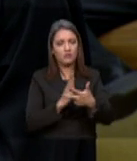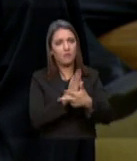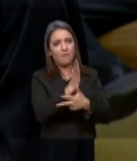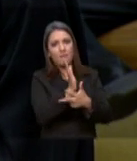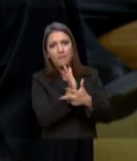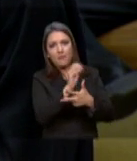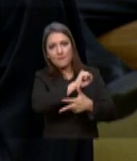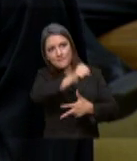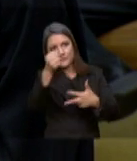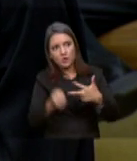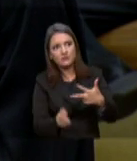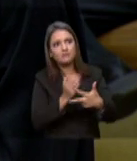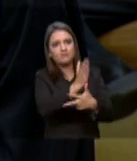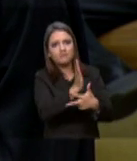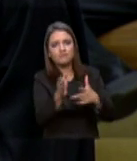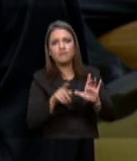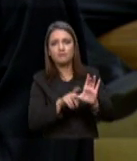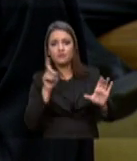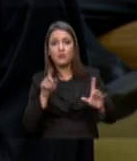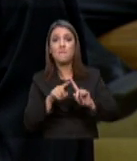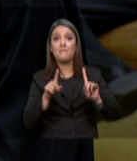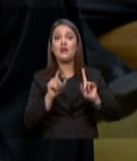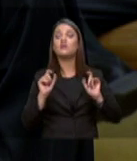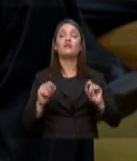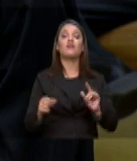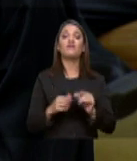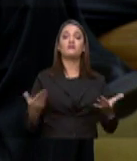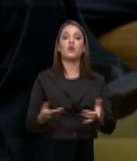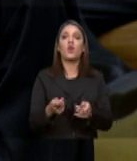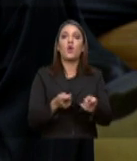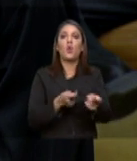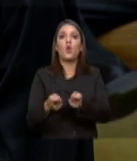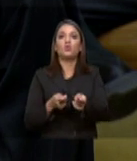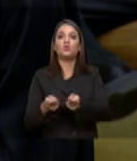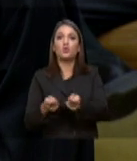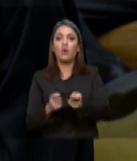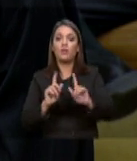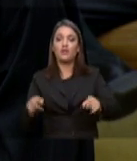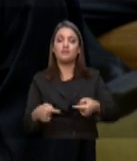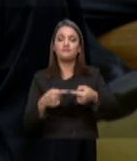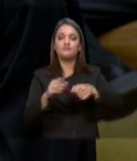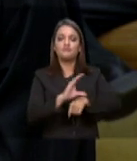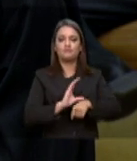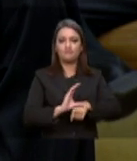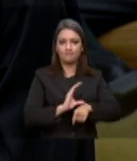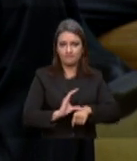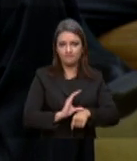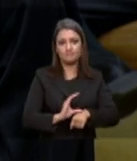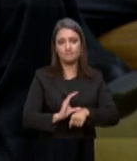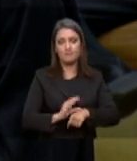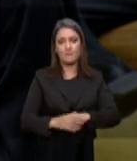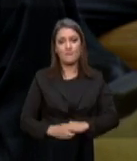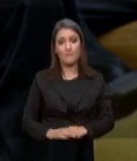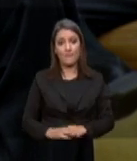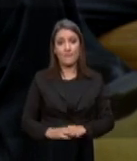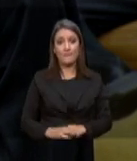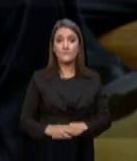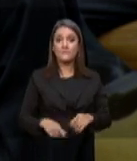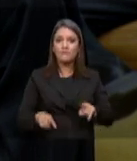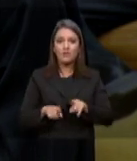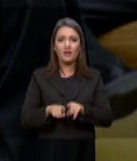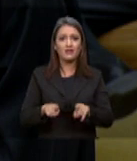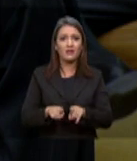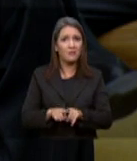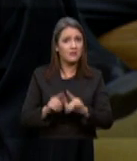poderes, pois o que está sendo postulado é o mero controle de constitucionalidade da atividade estatal. E, acima de